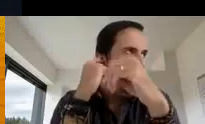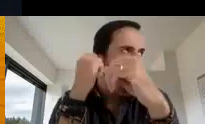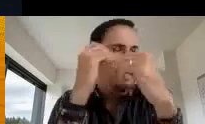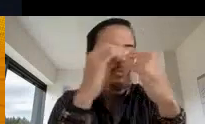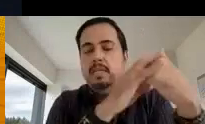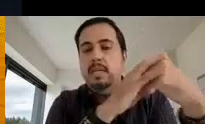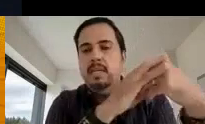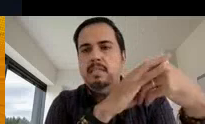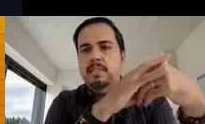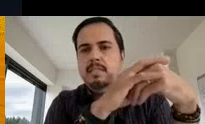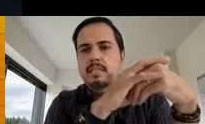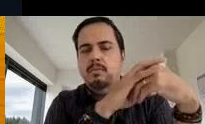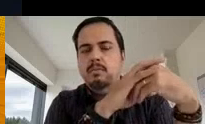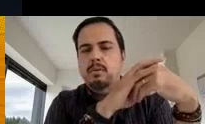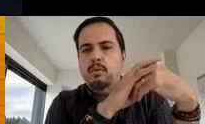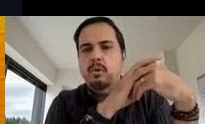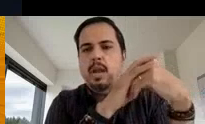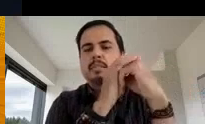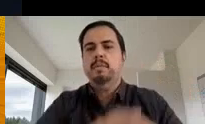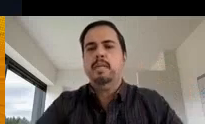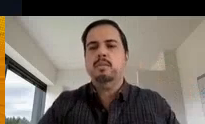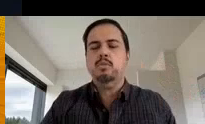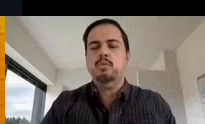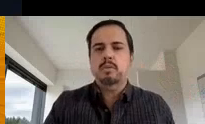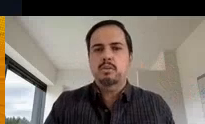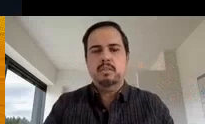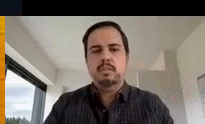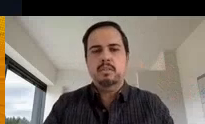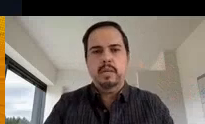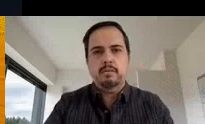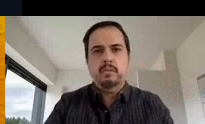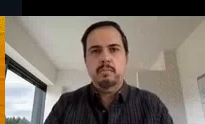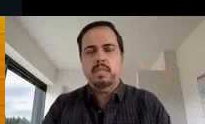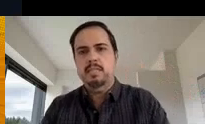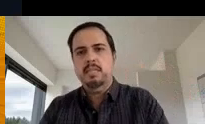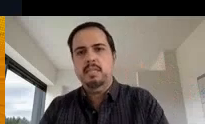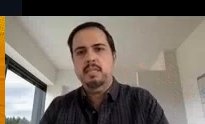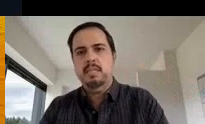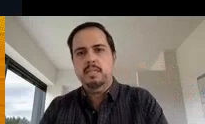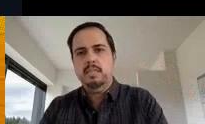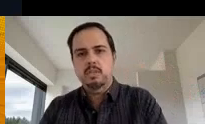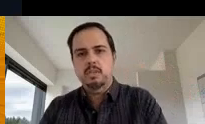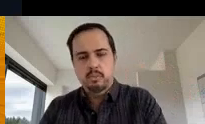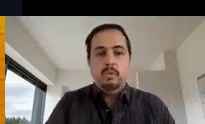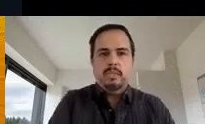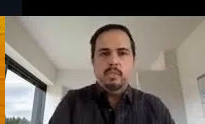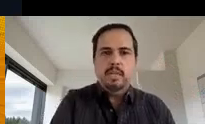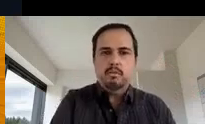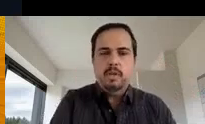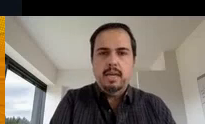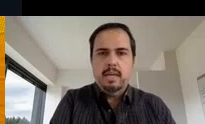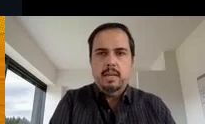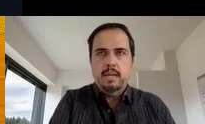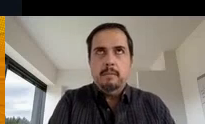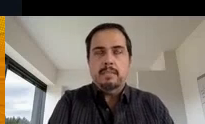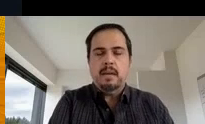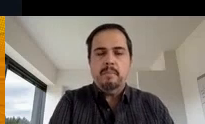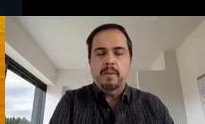pessoas, que é que as competências são calculadas pela soma de conhecimentos, habilidades e